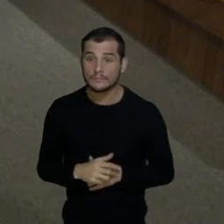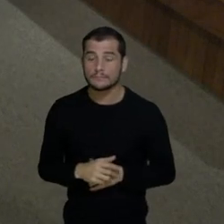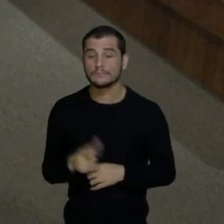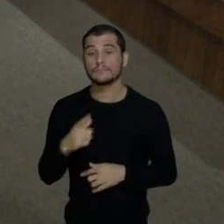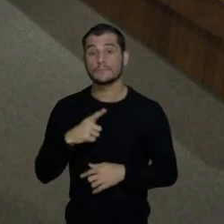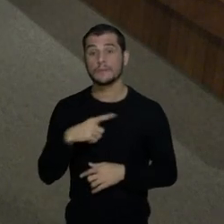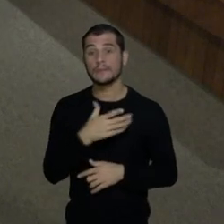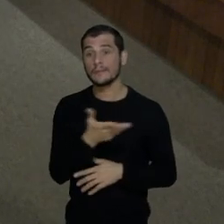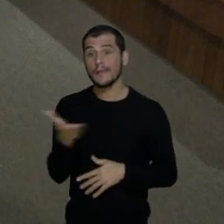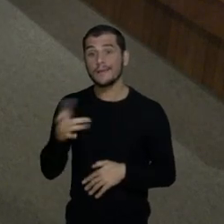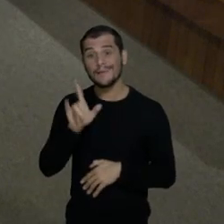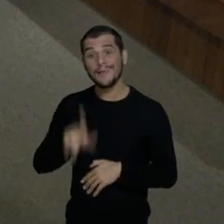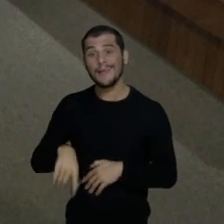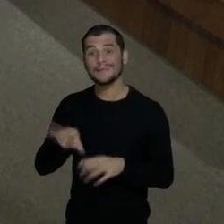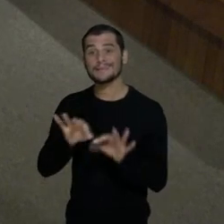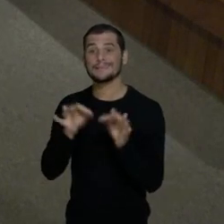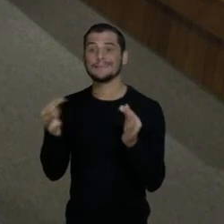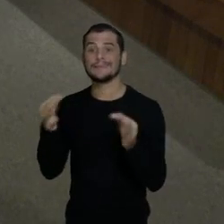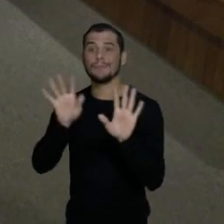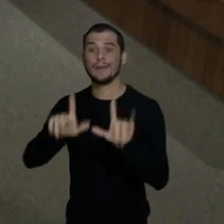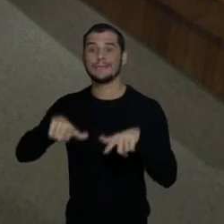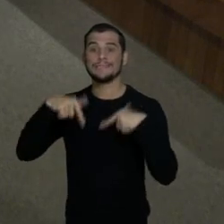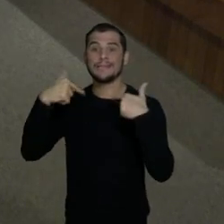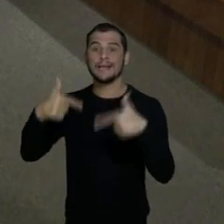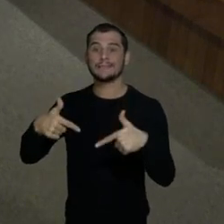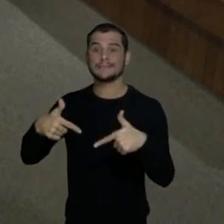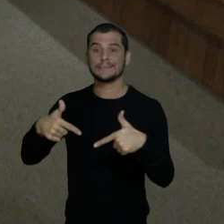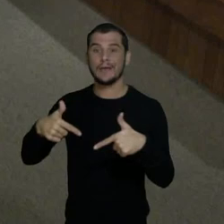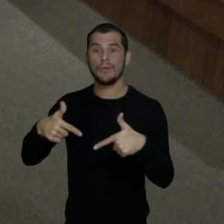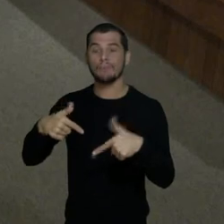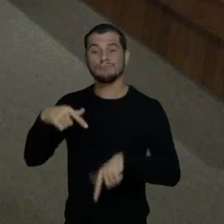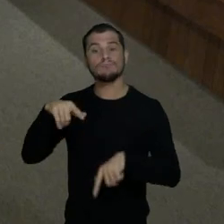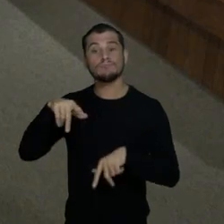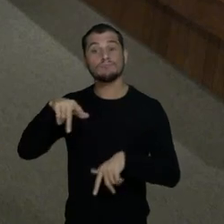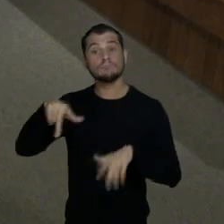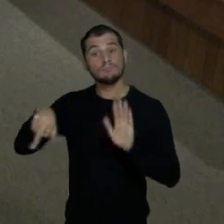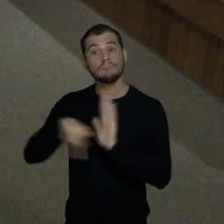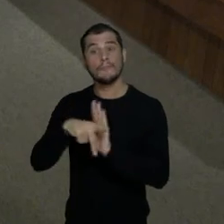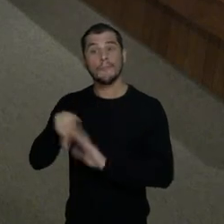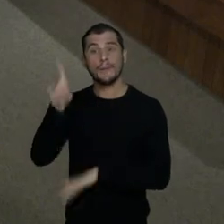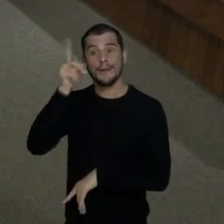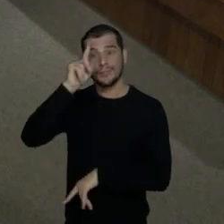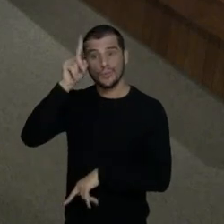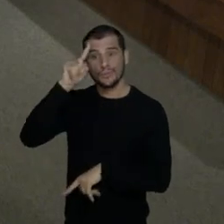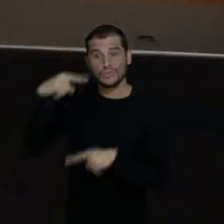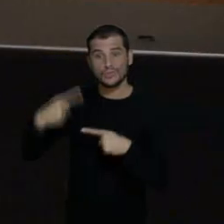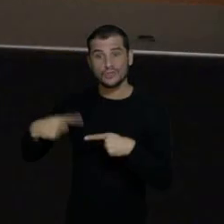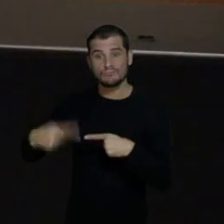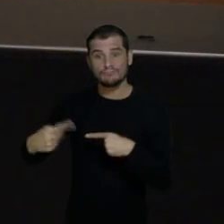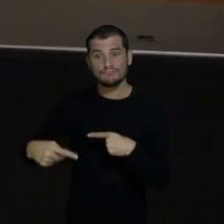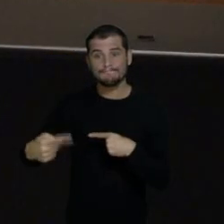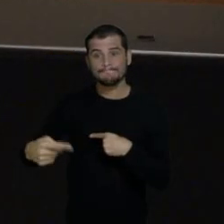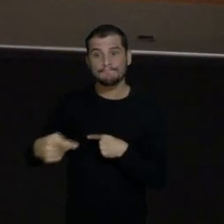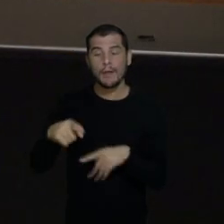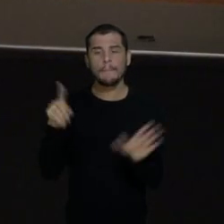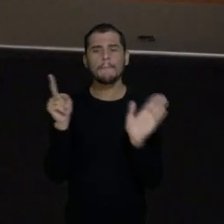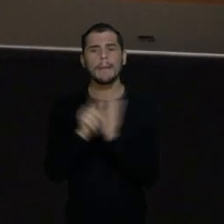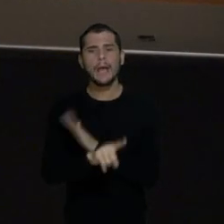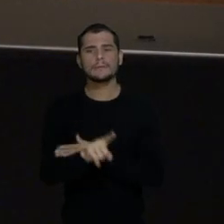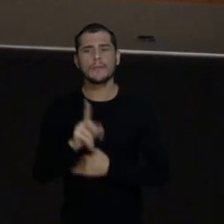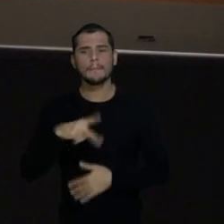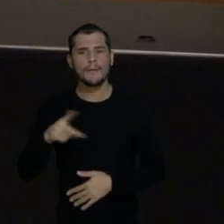são ações simples que a gente pode trazer pro nosso dia a dia perguntar aquele a a coisa do